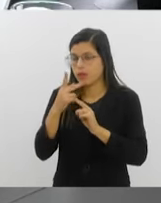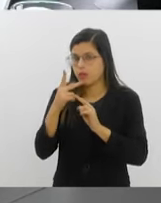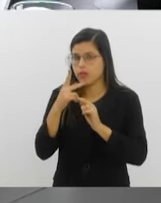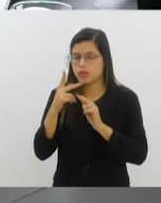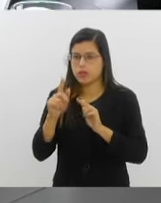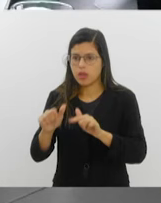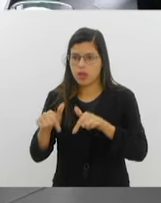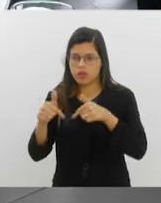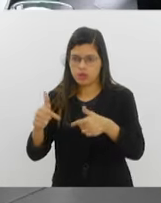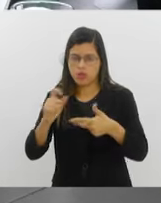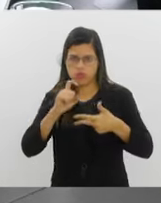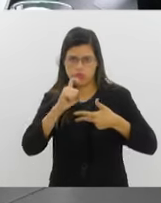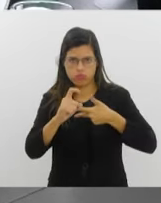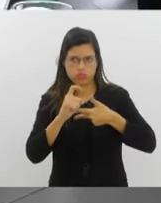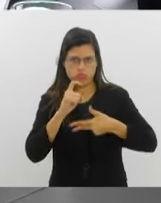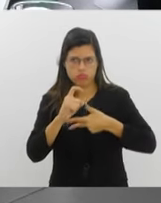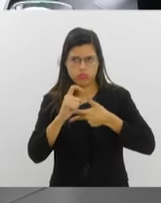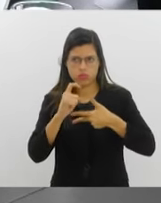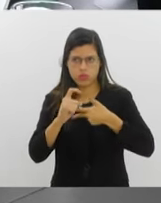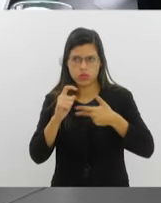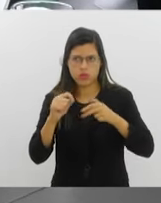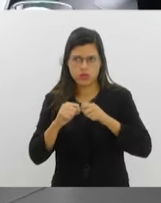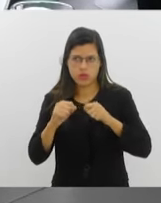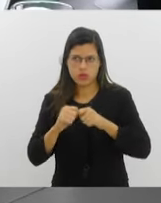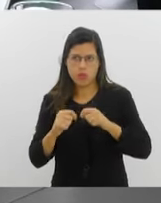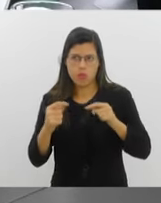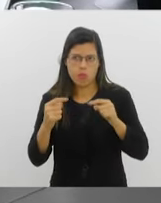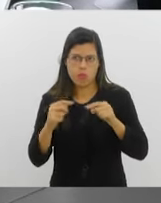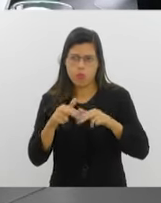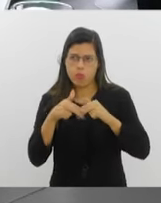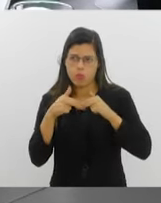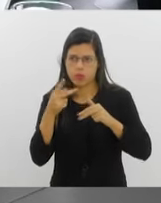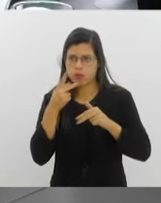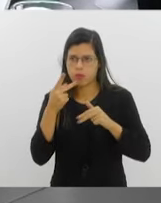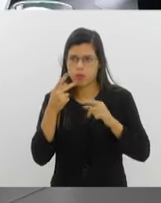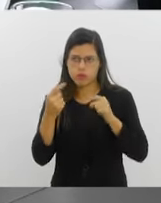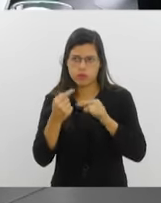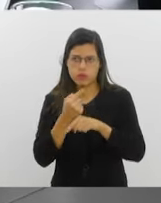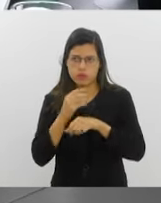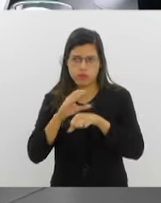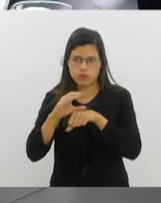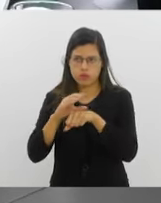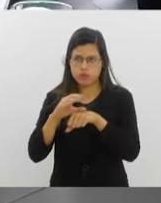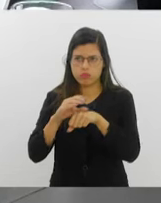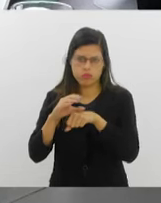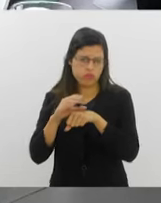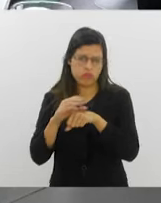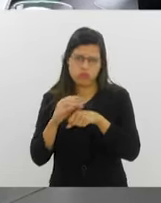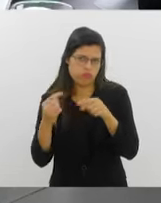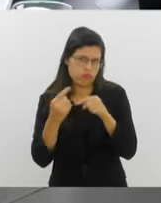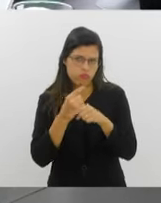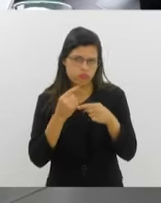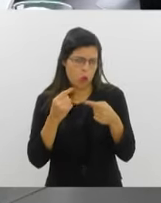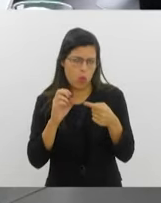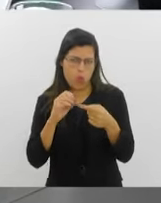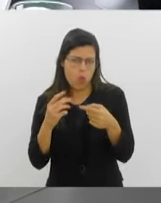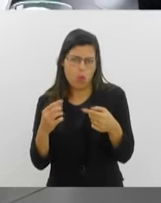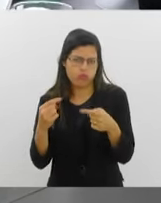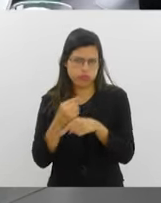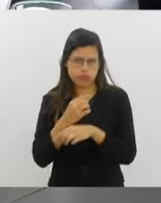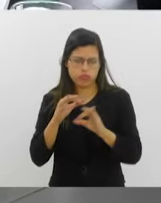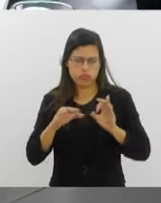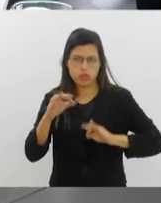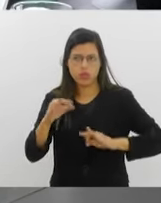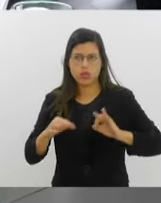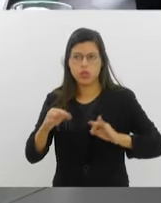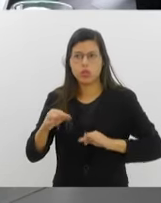Poder Executivo de fazer, por isso que eu estou declarando incondicional. Para mim é indiferente, incondicional ou injurídico, e transformando indicação simples